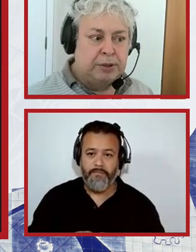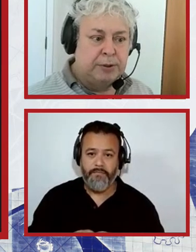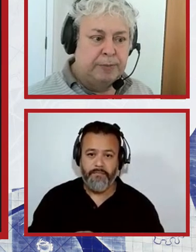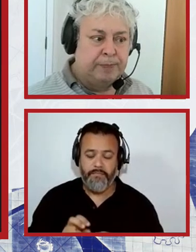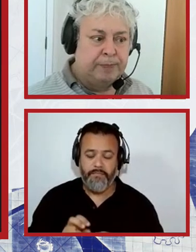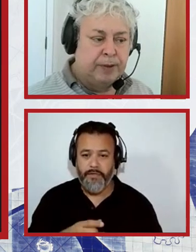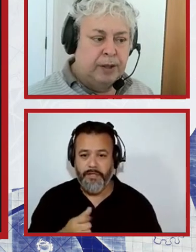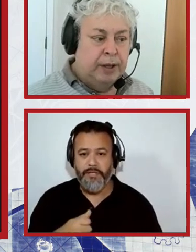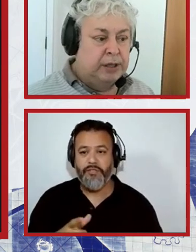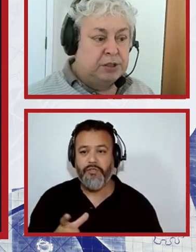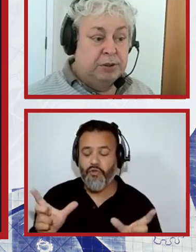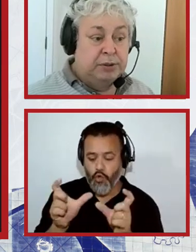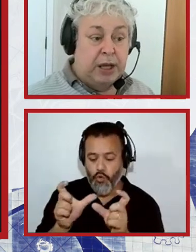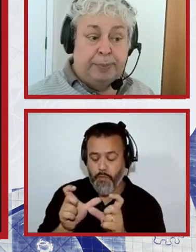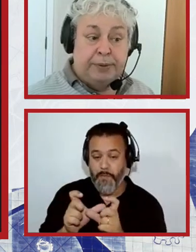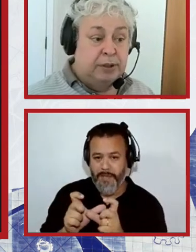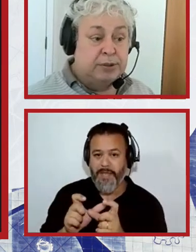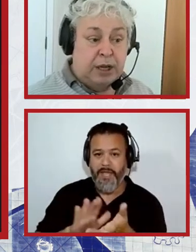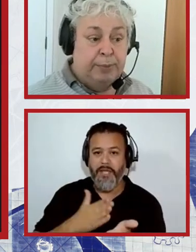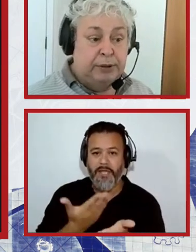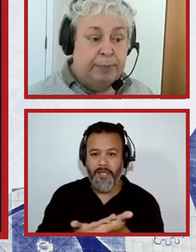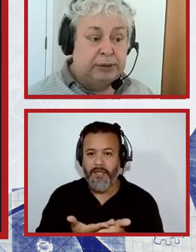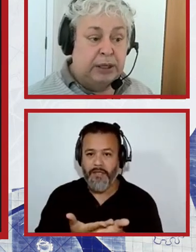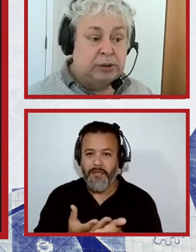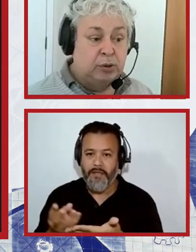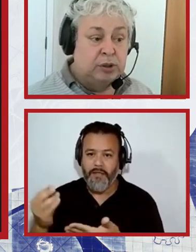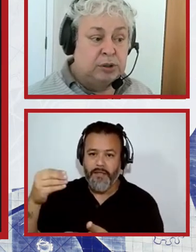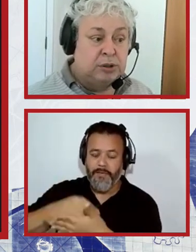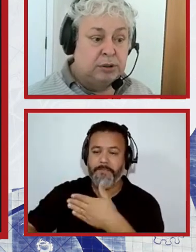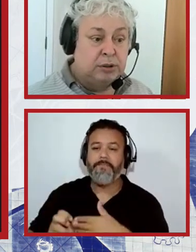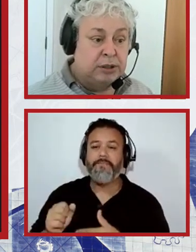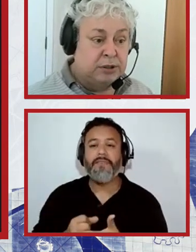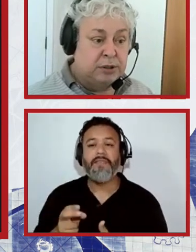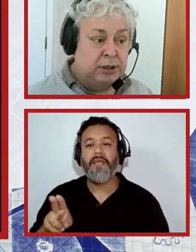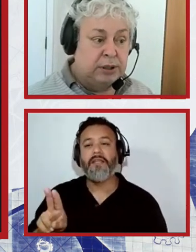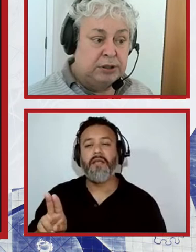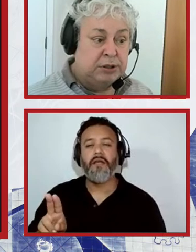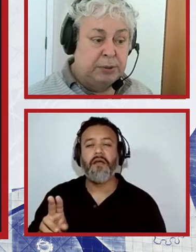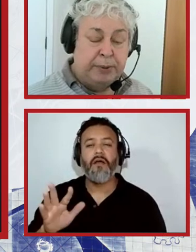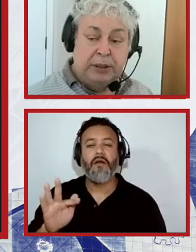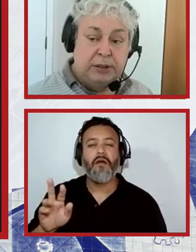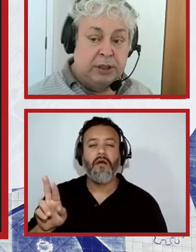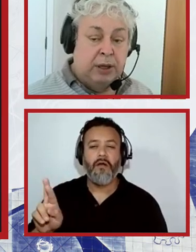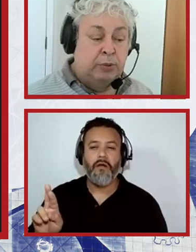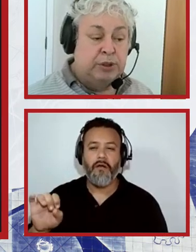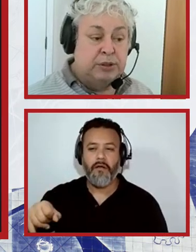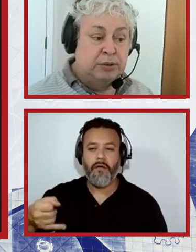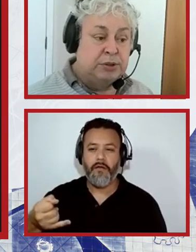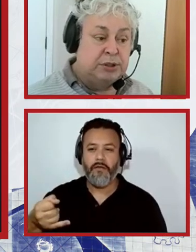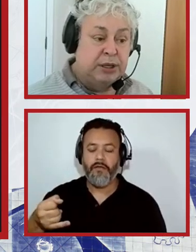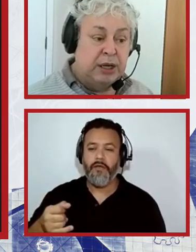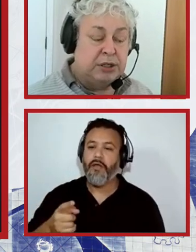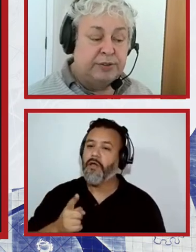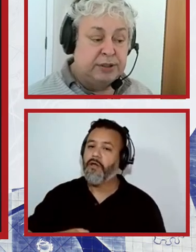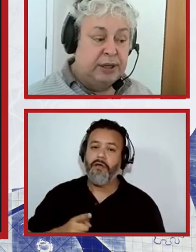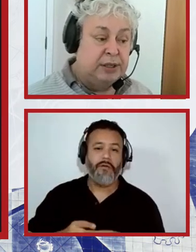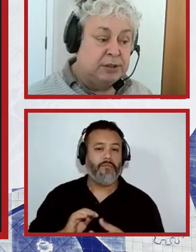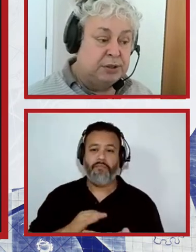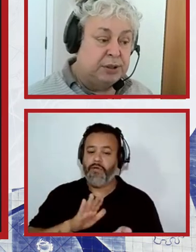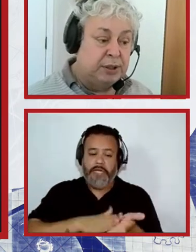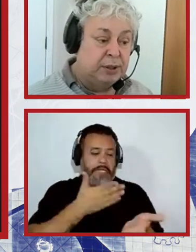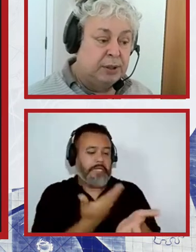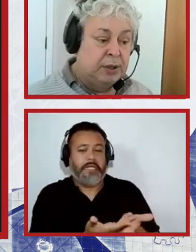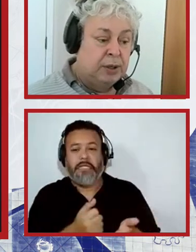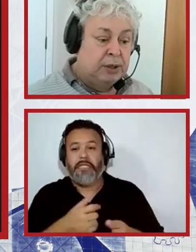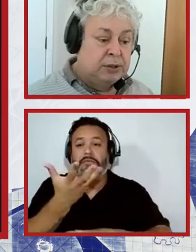de intérpretes. Esses intérpretes não sabem interpretar todas as disciplinas, utilizando sinais que às vezes